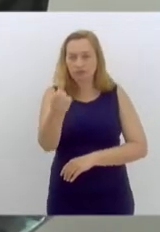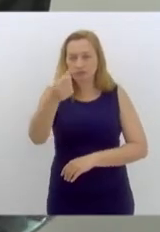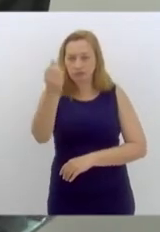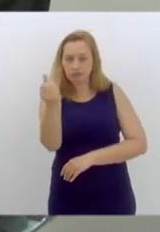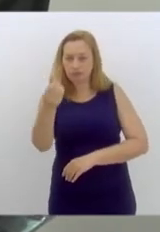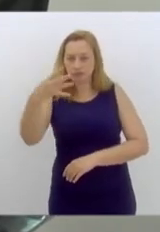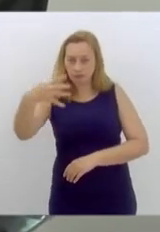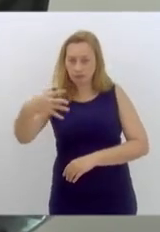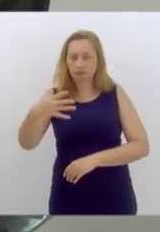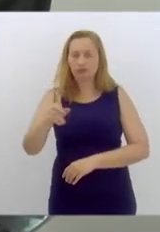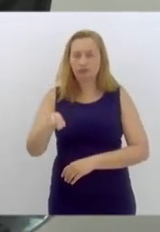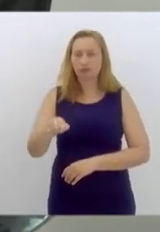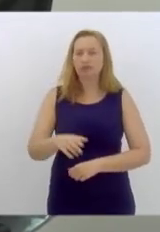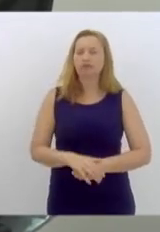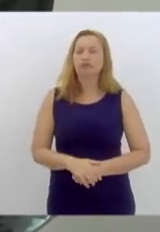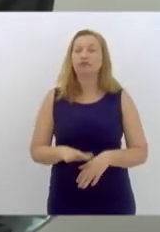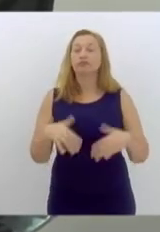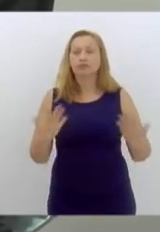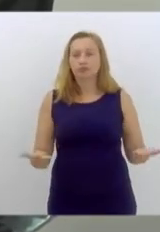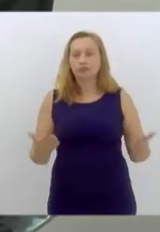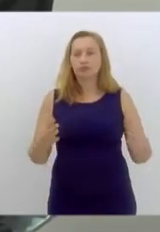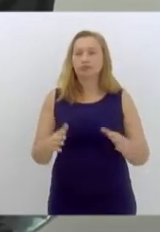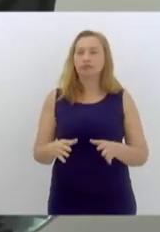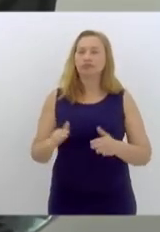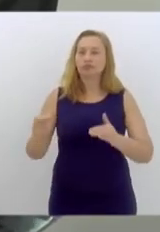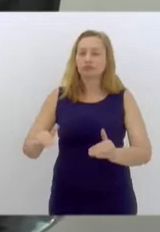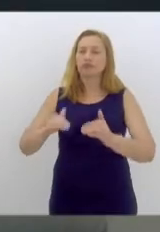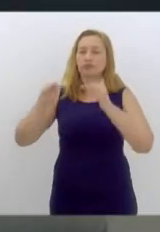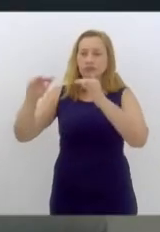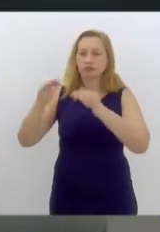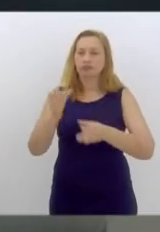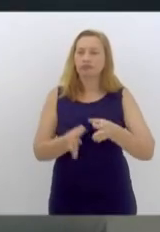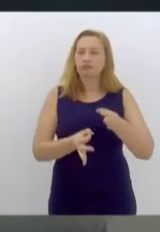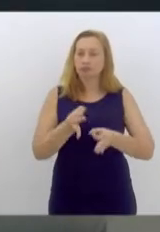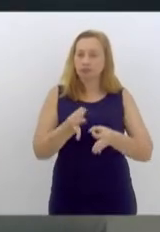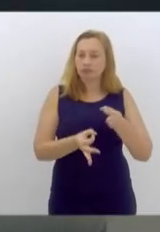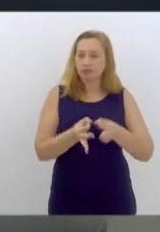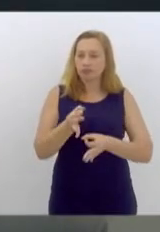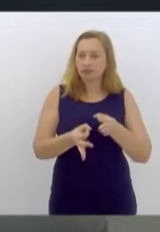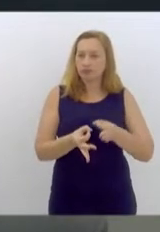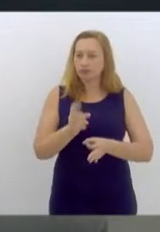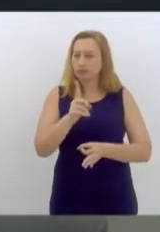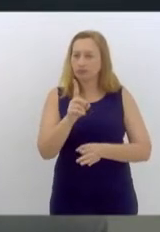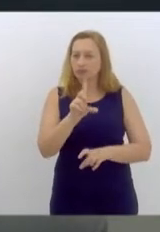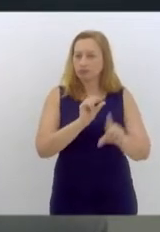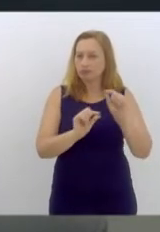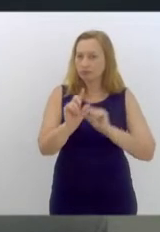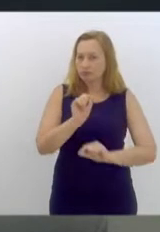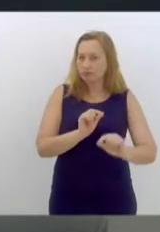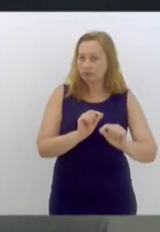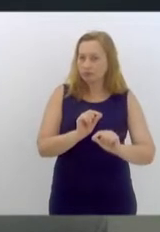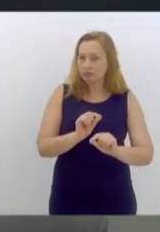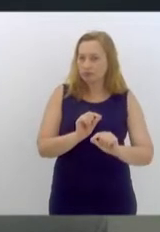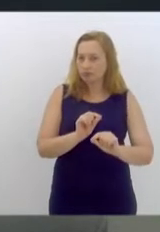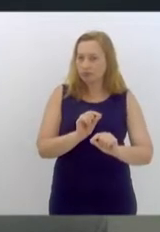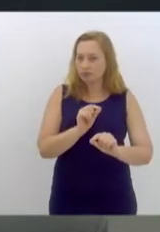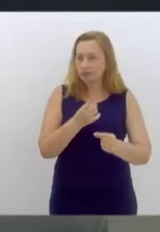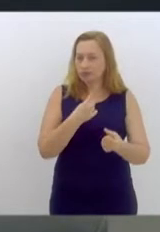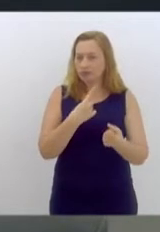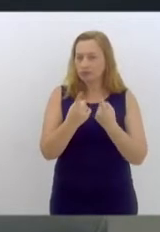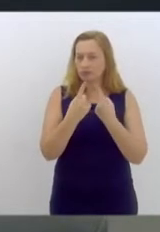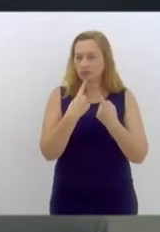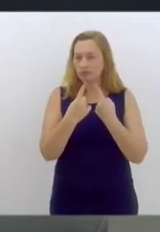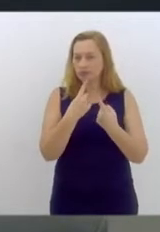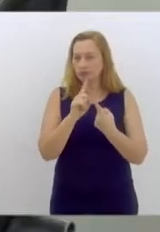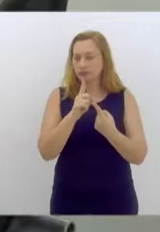Né? Então, uma decisão do Supremo, evidentemente, não é para se discutir, é para se cumprir,